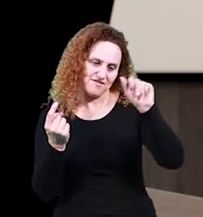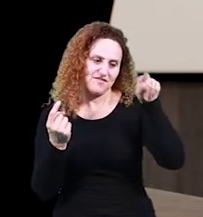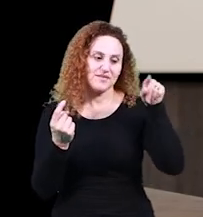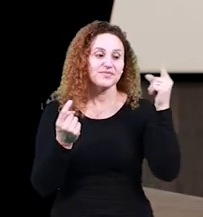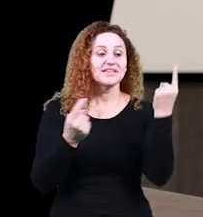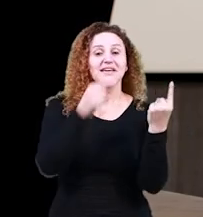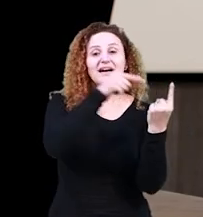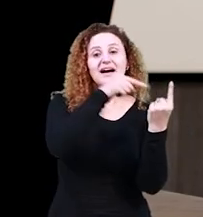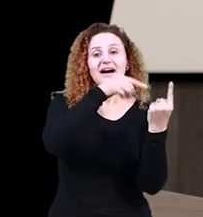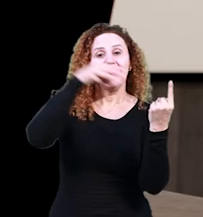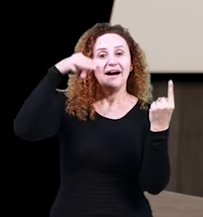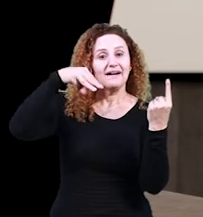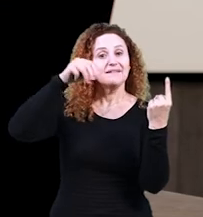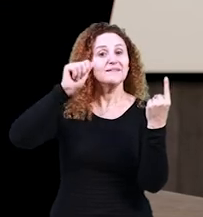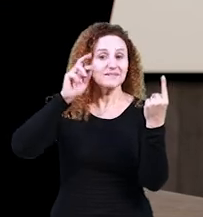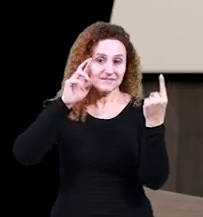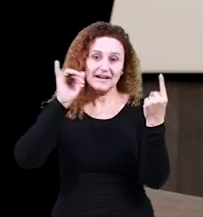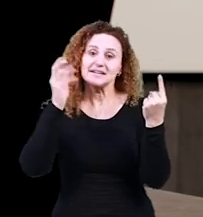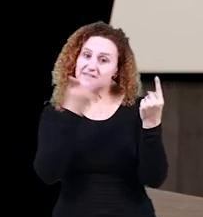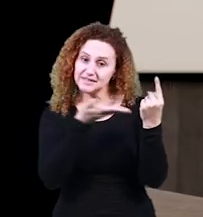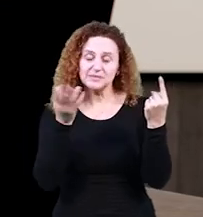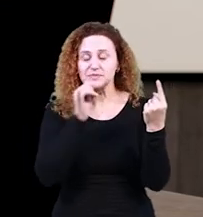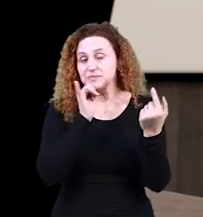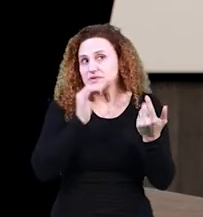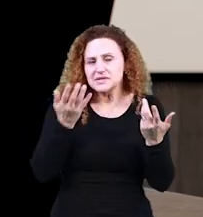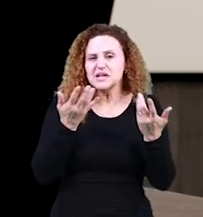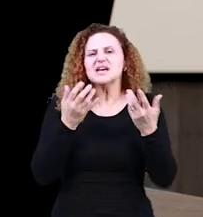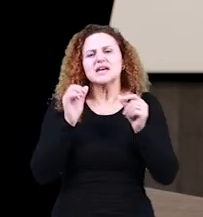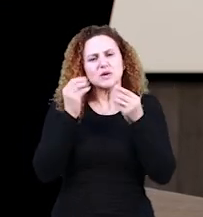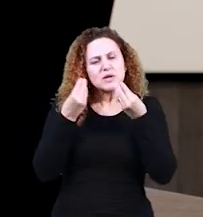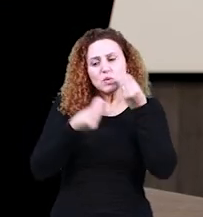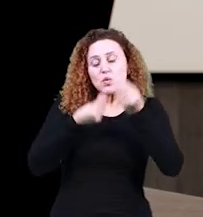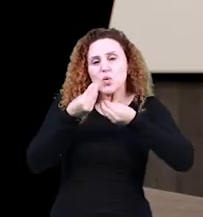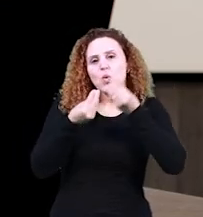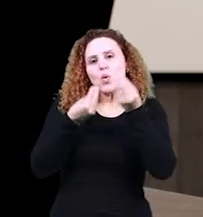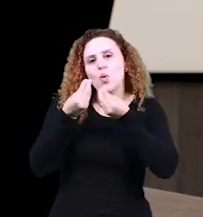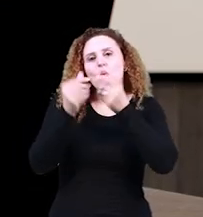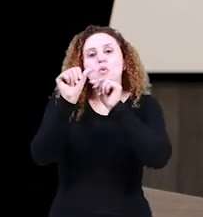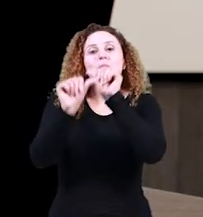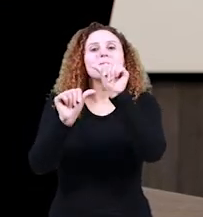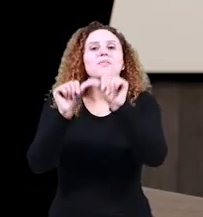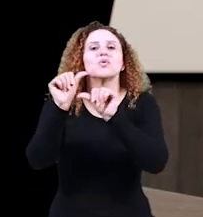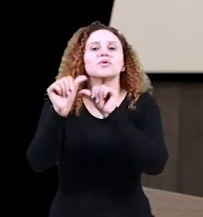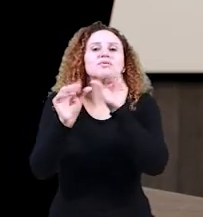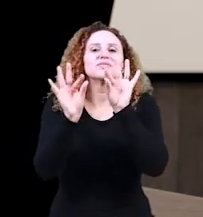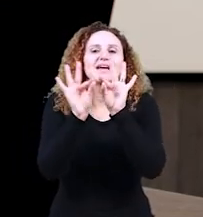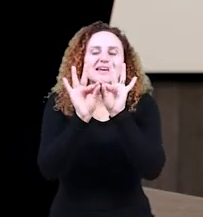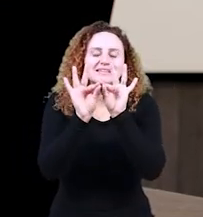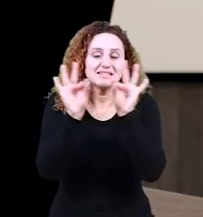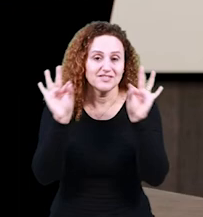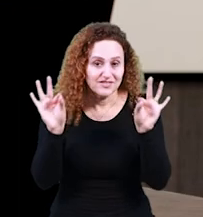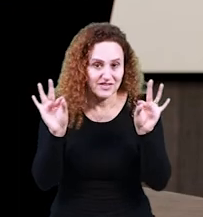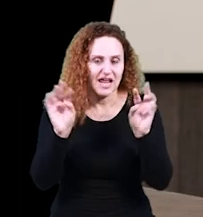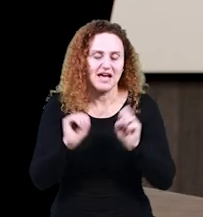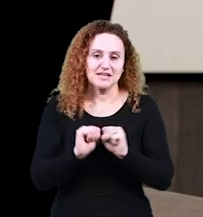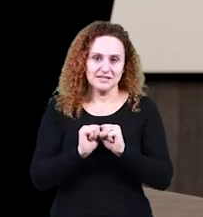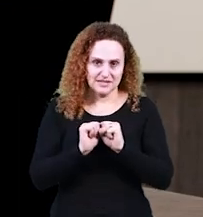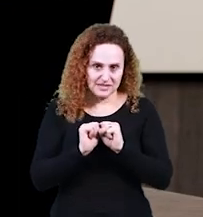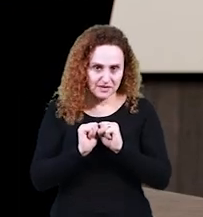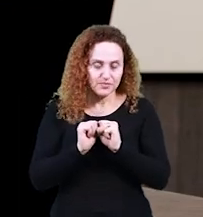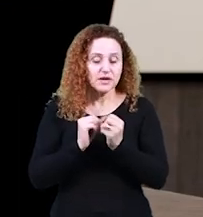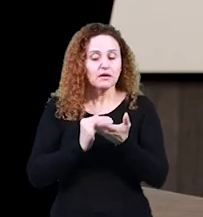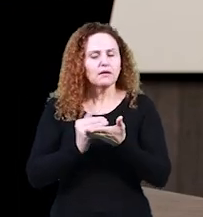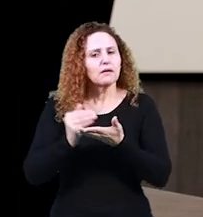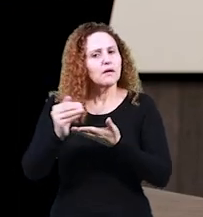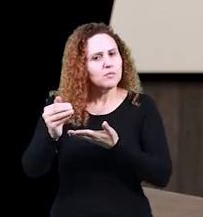gramática transformacional quer dizer eu é uma uma frase alimentar né uma frase mínima chama de